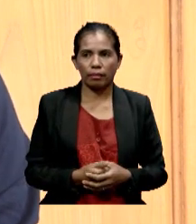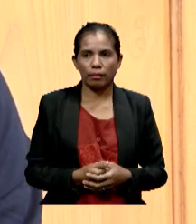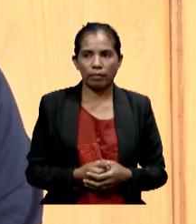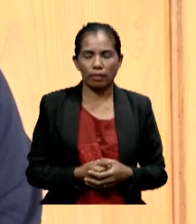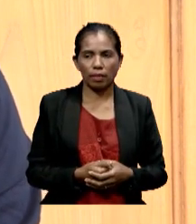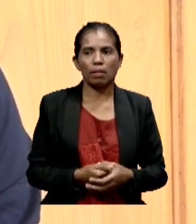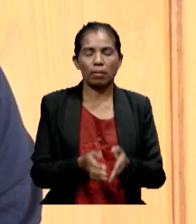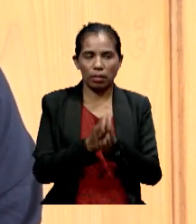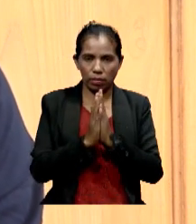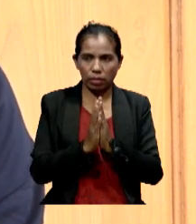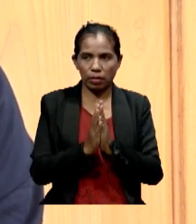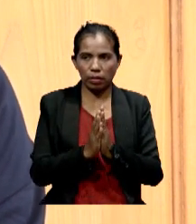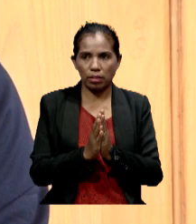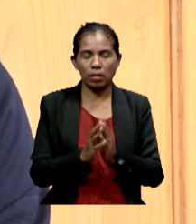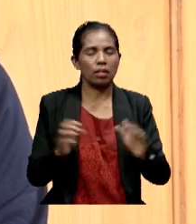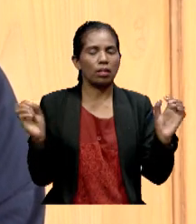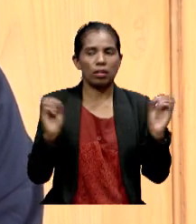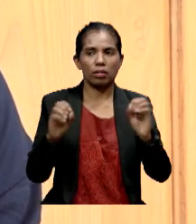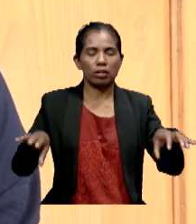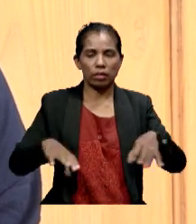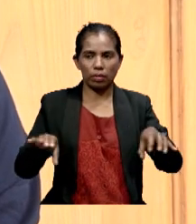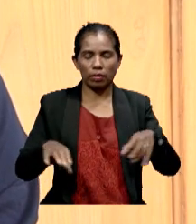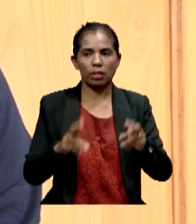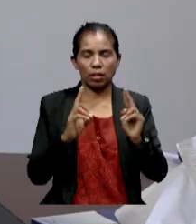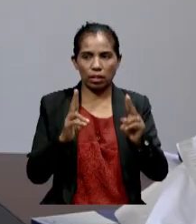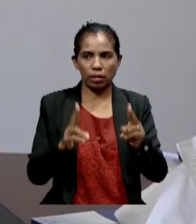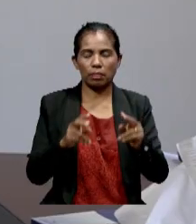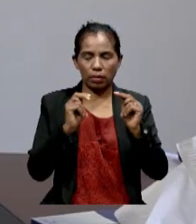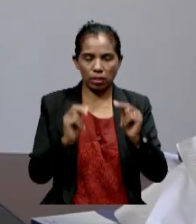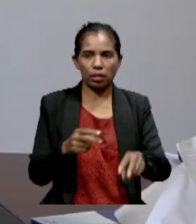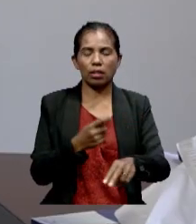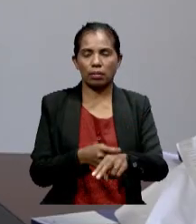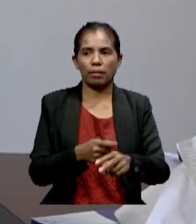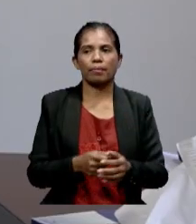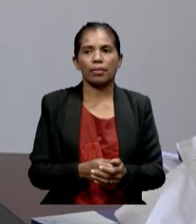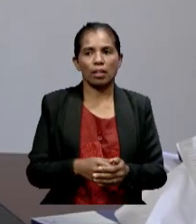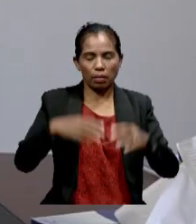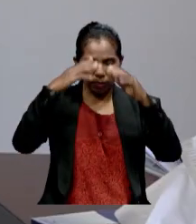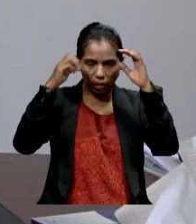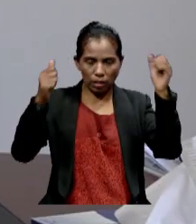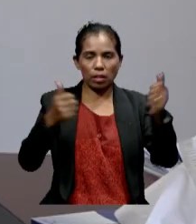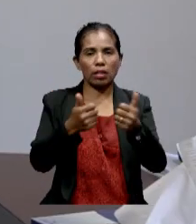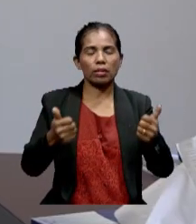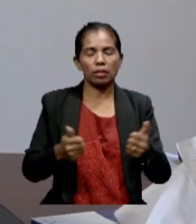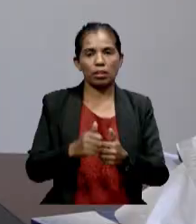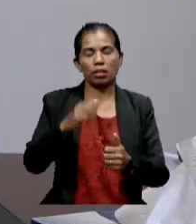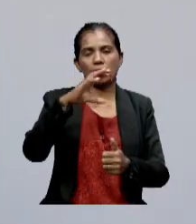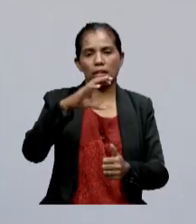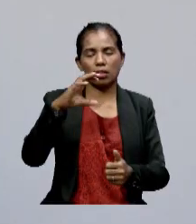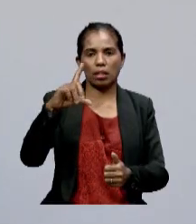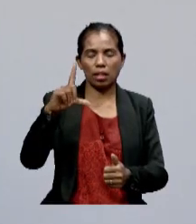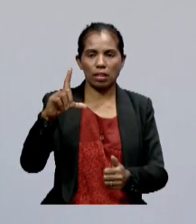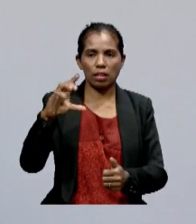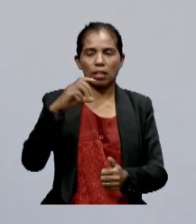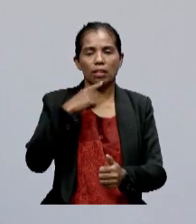o russo. Mas ele temos lá os serviços daqui, lá lá, né, presidente. E a Soren Seluk, presidente da Associação Comercial Comunidade Chinesa